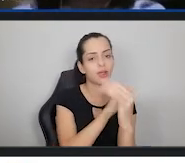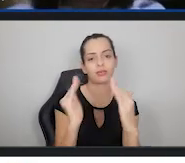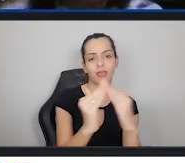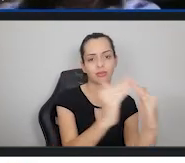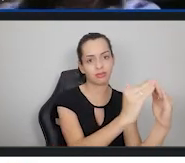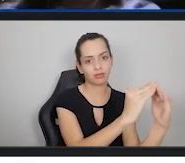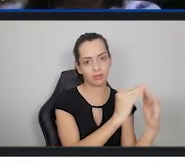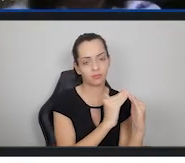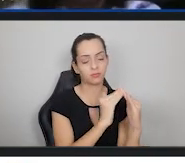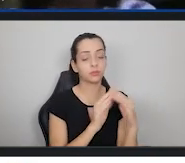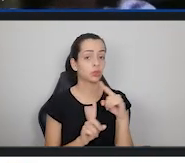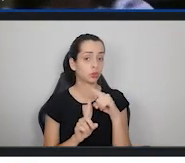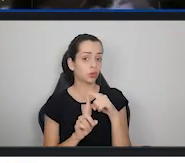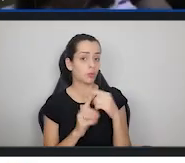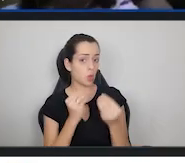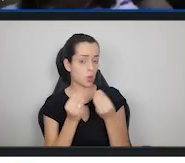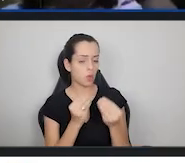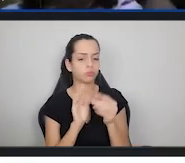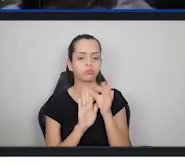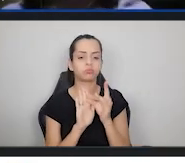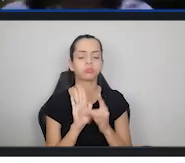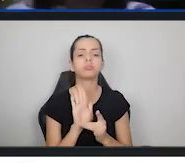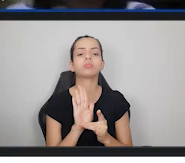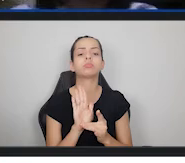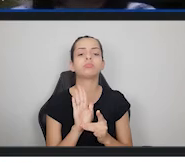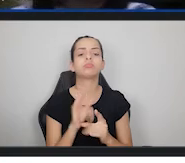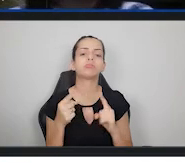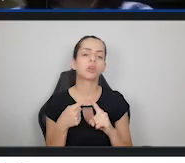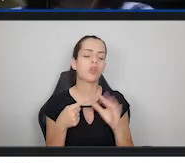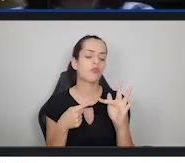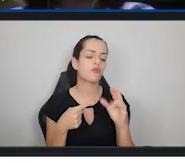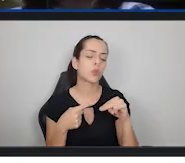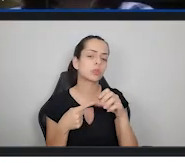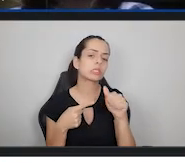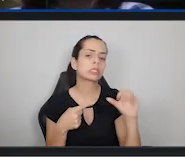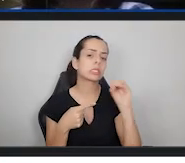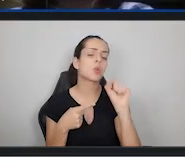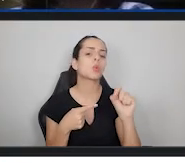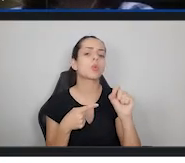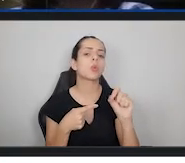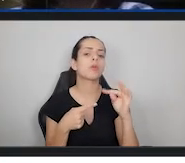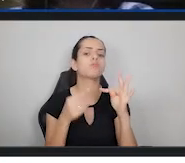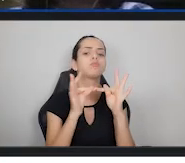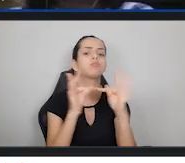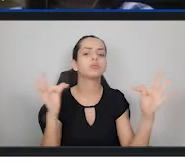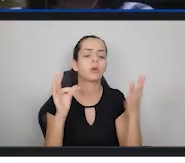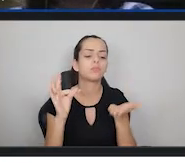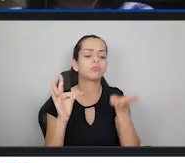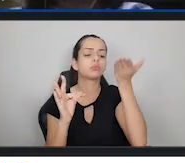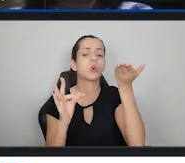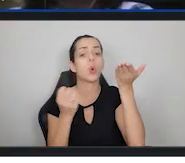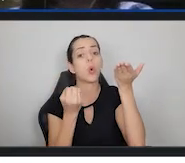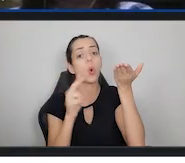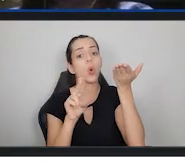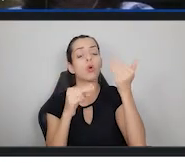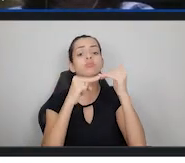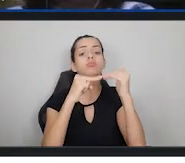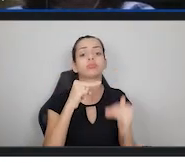A subestação é um conjunto de máquinas e aparelhos de circuitos cuja função é modificar o nível de tensão e corrente, permitindo a